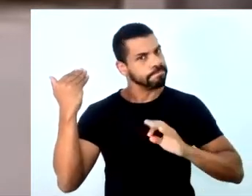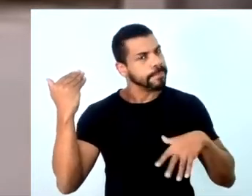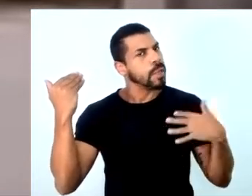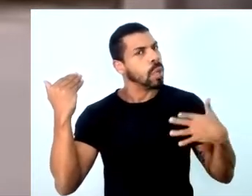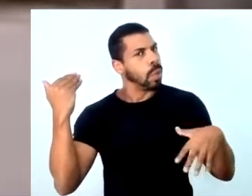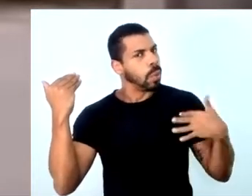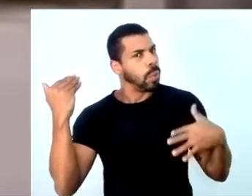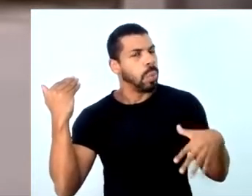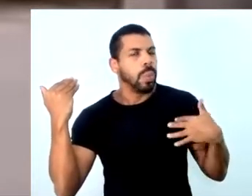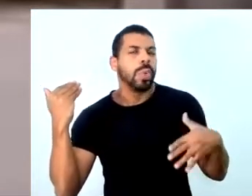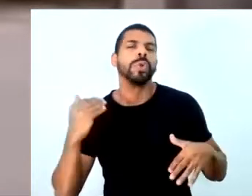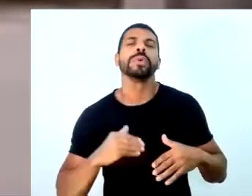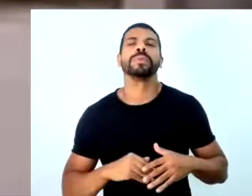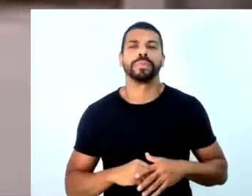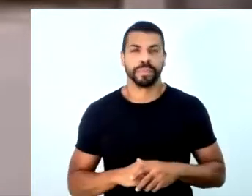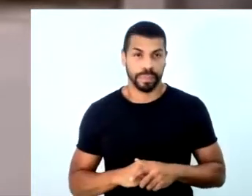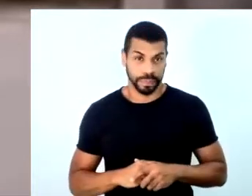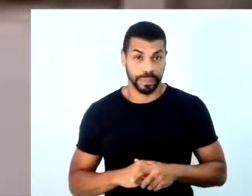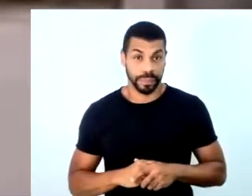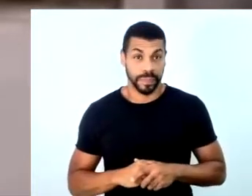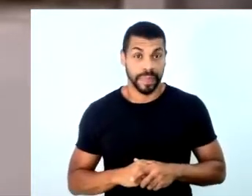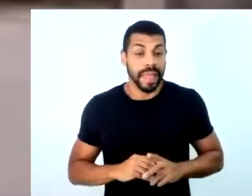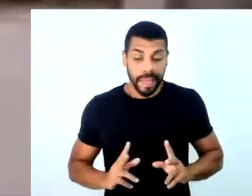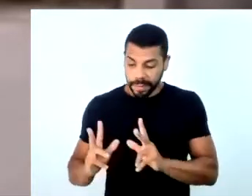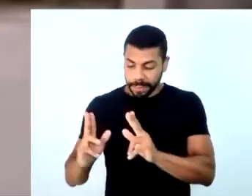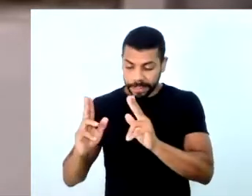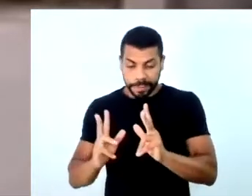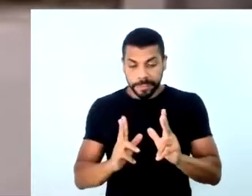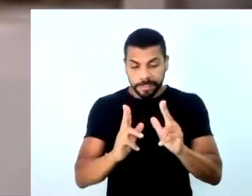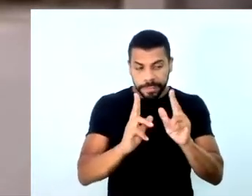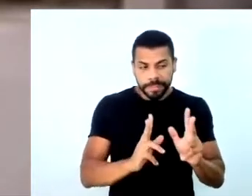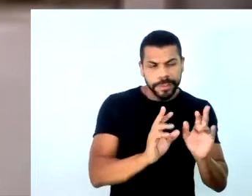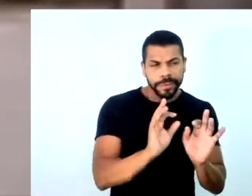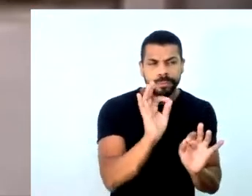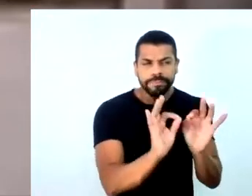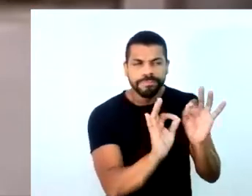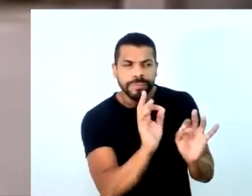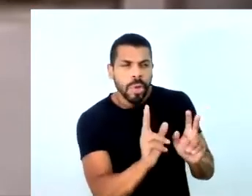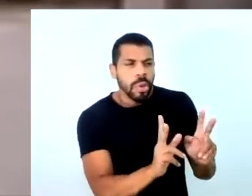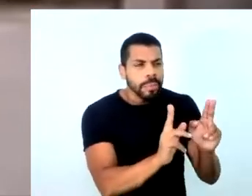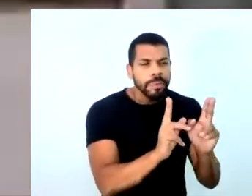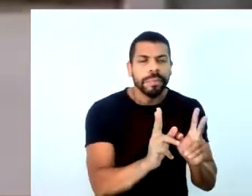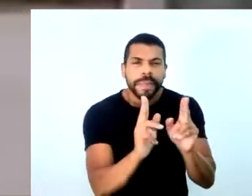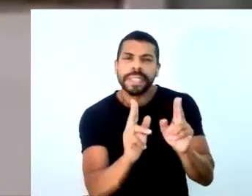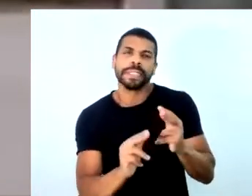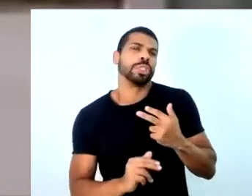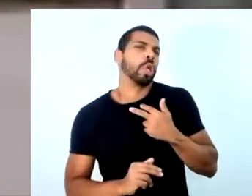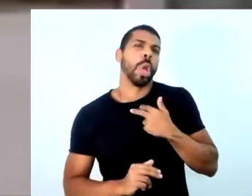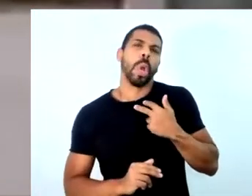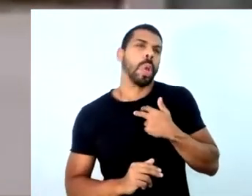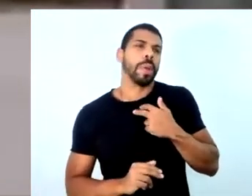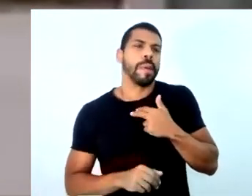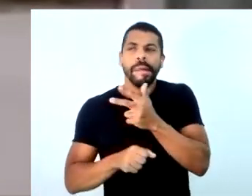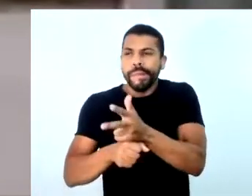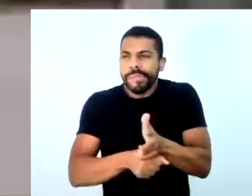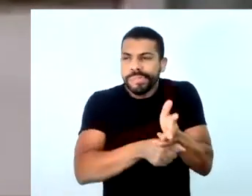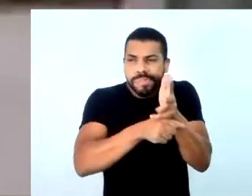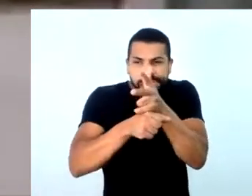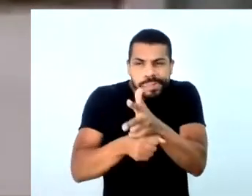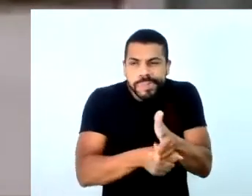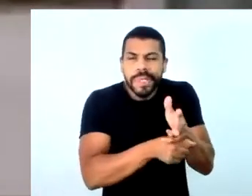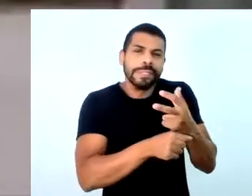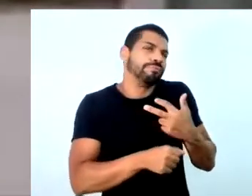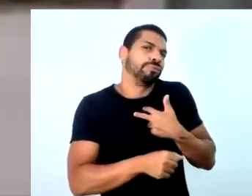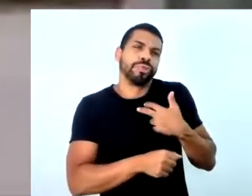muito cara, ele envolve uma decupagem muito precisa, porque a gente não